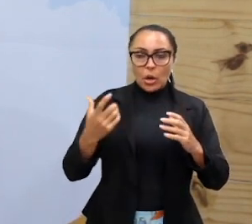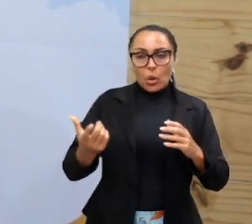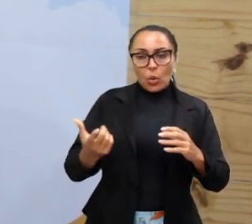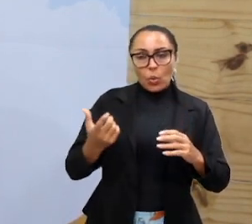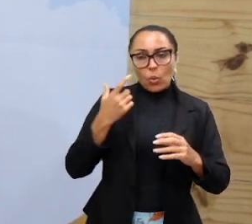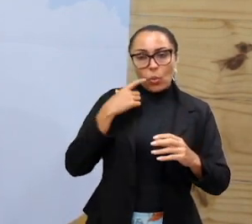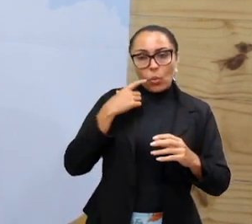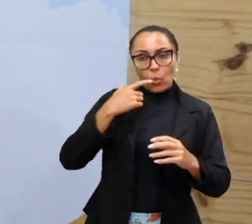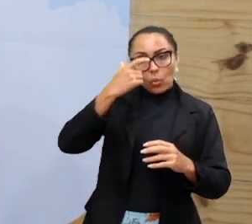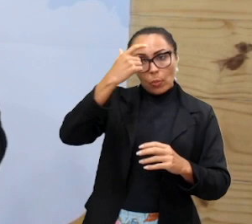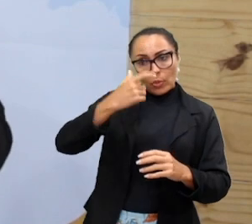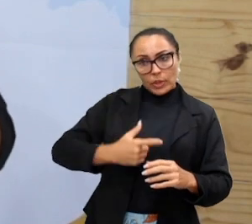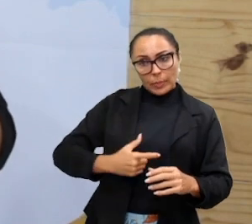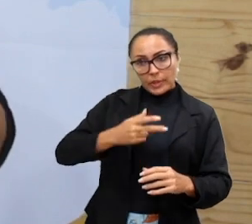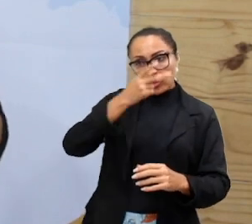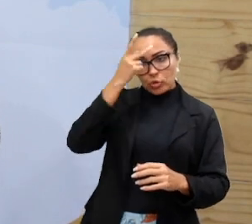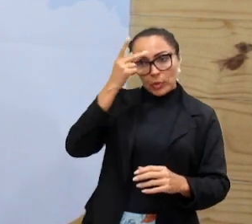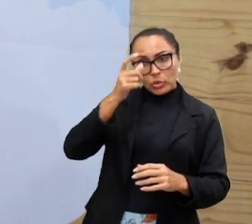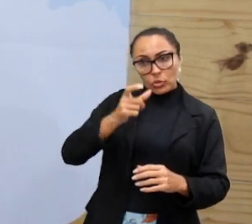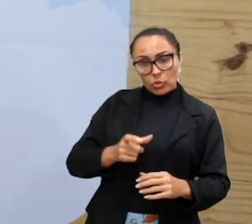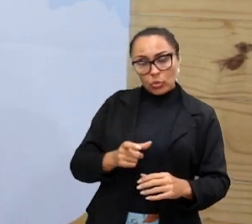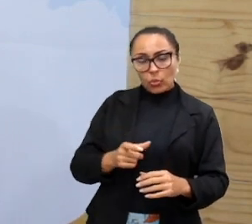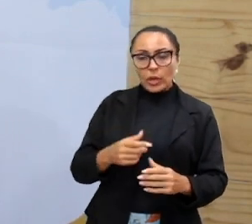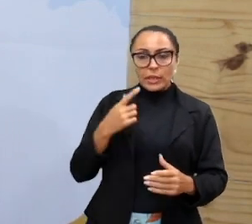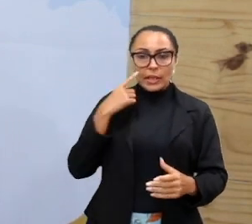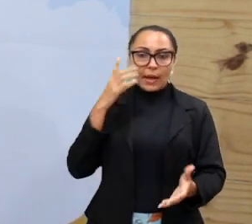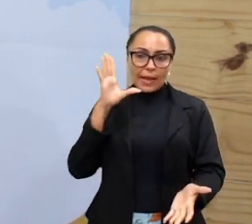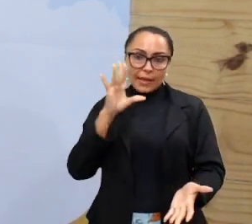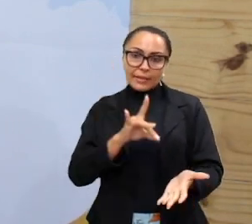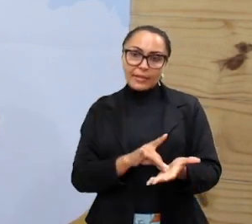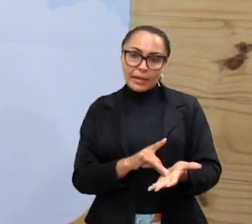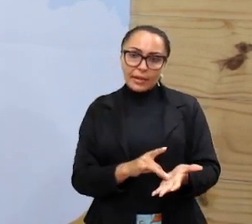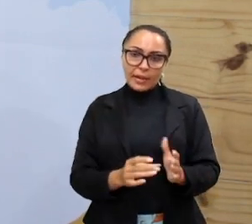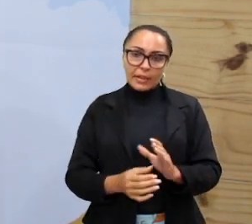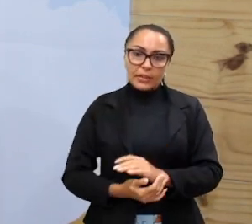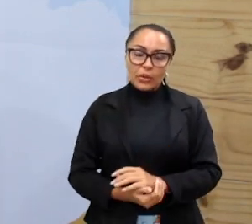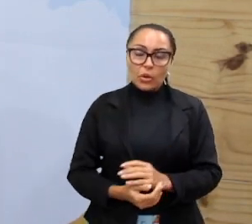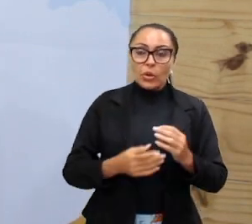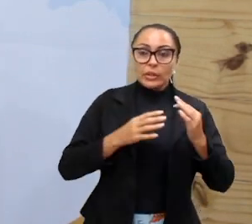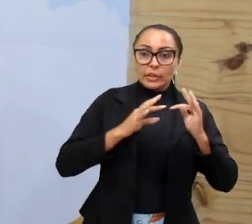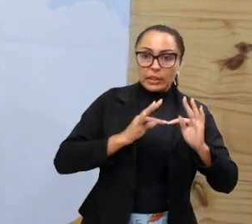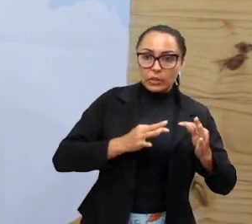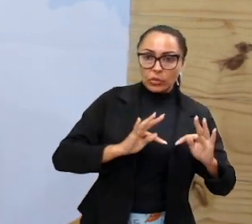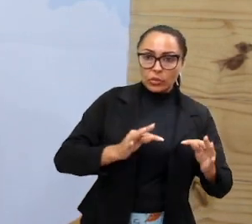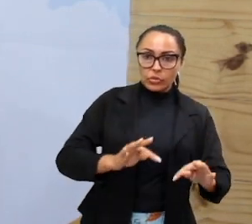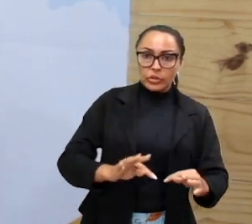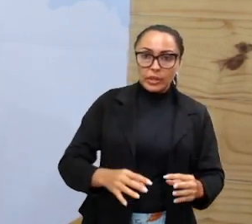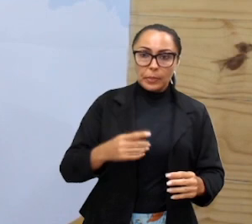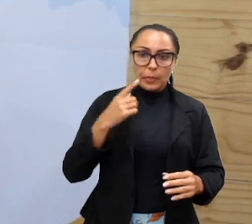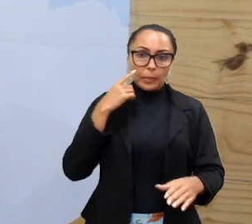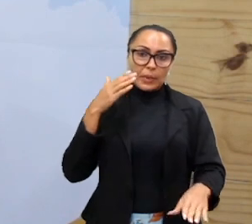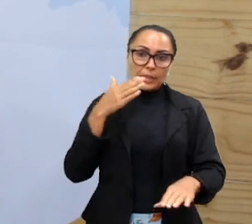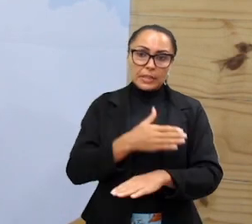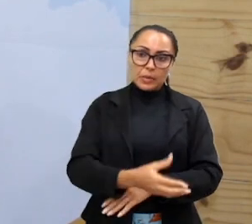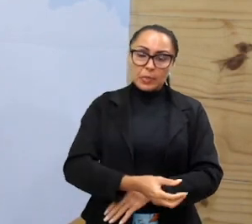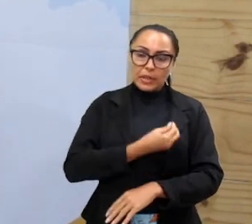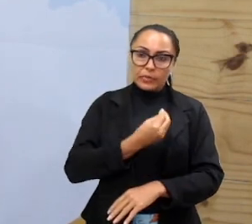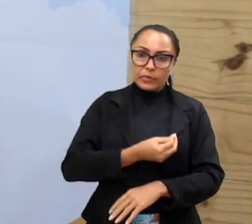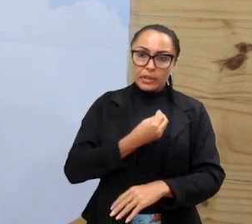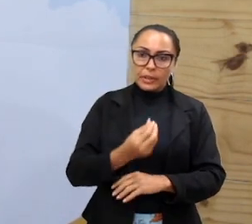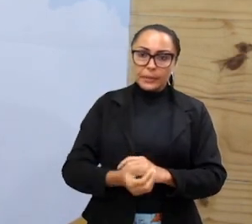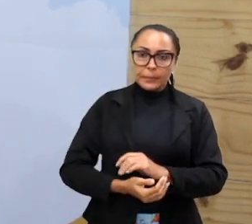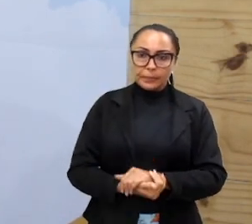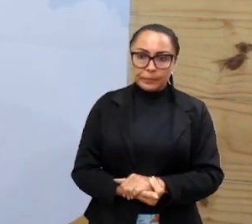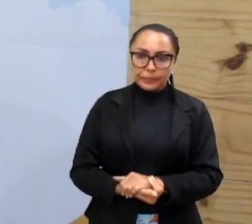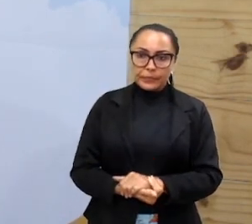pessoas adotam dentro dessa realidade, onde as tecnologias fazem parte da nossa vida,